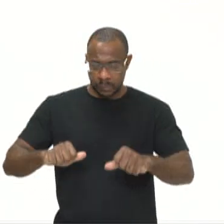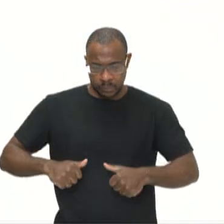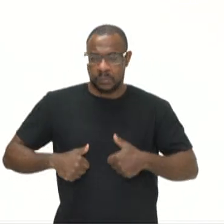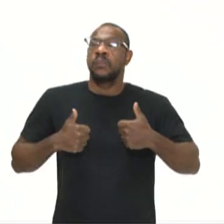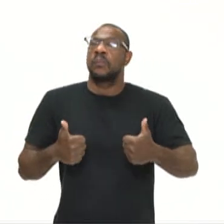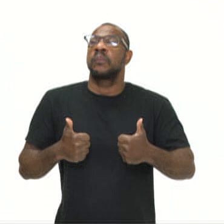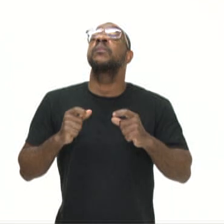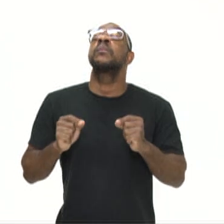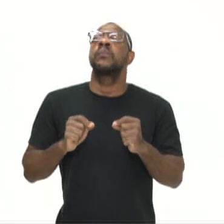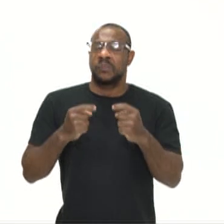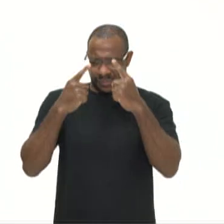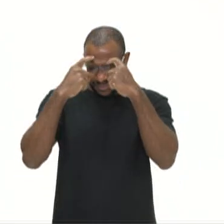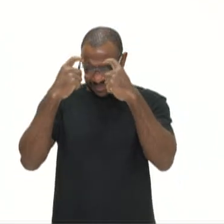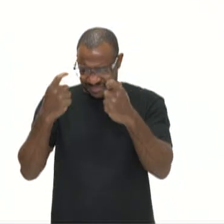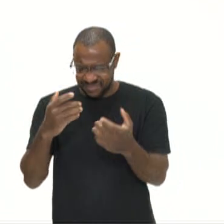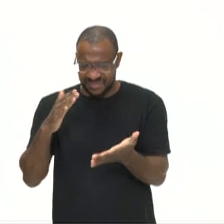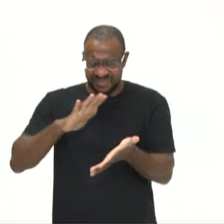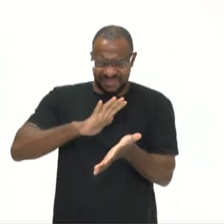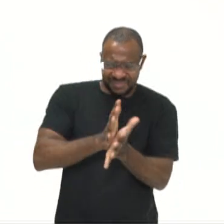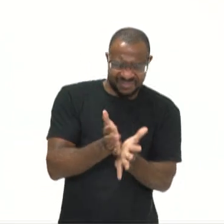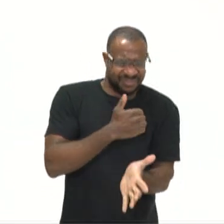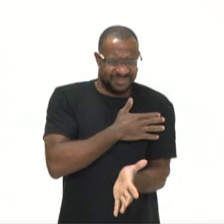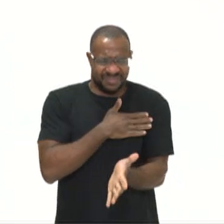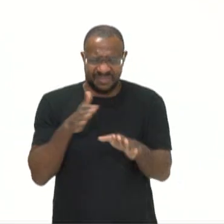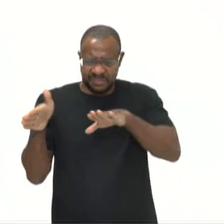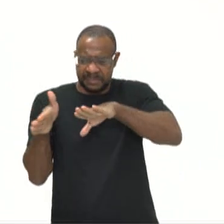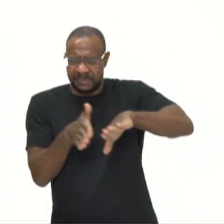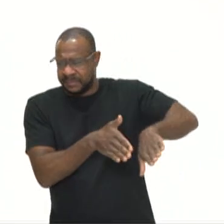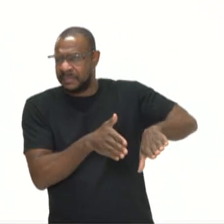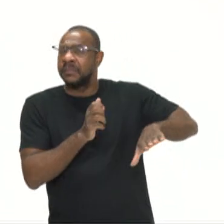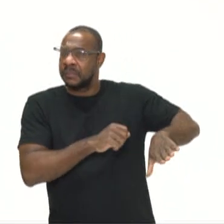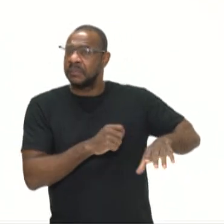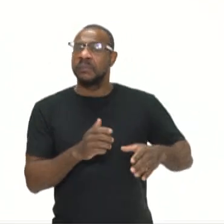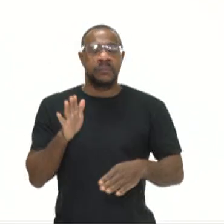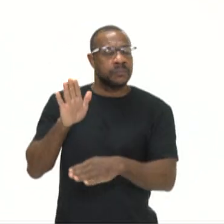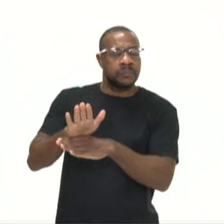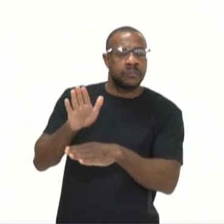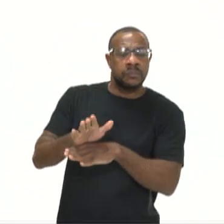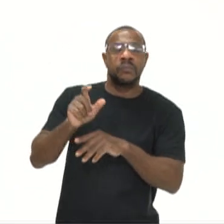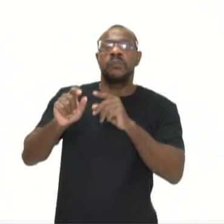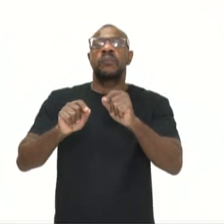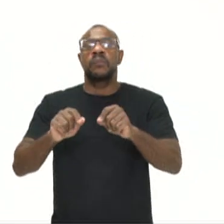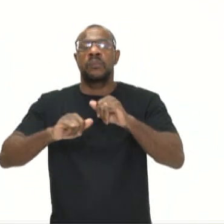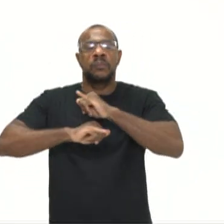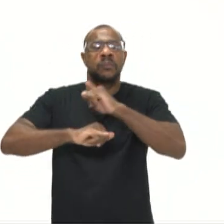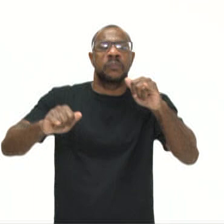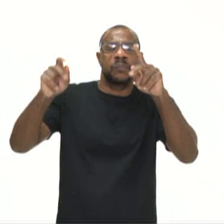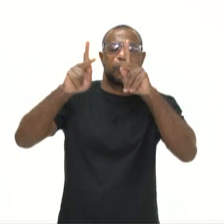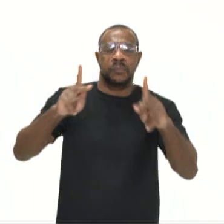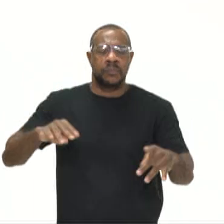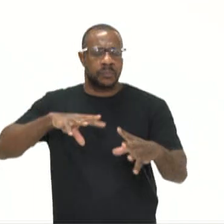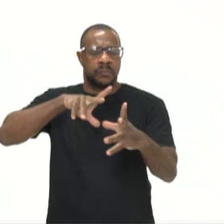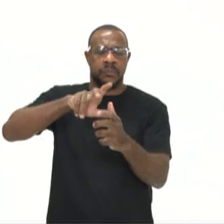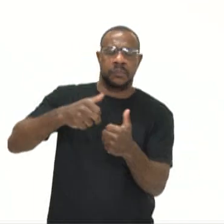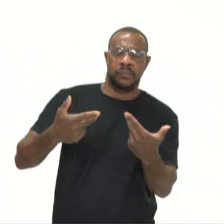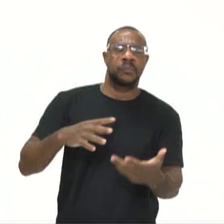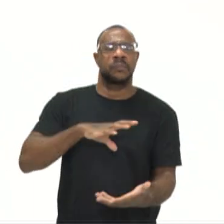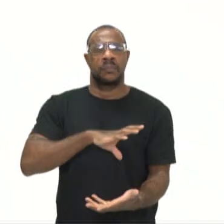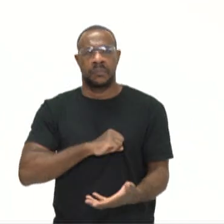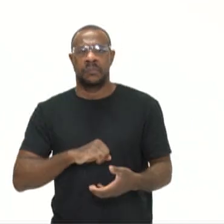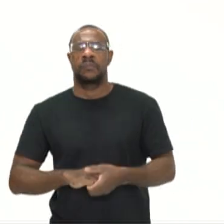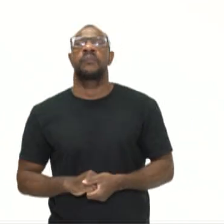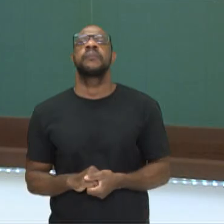da violência baseada em crença e na religiosidade. Além disso, o diálogo interreligioso pode ser um caminho